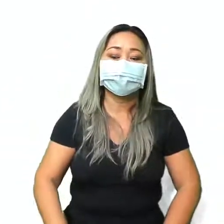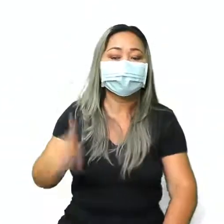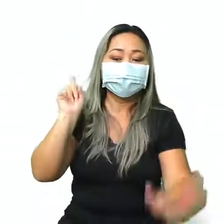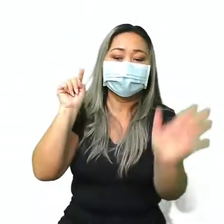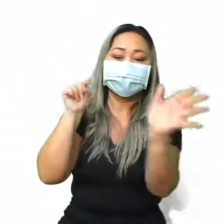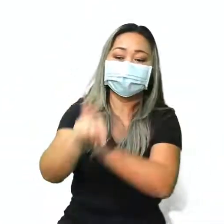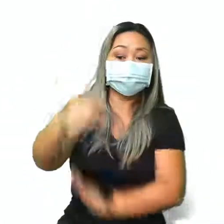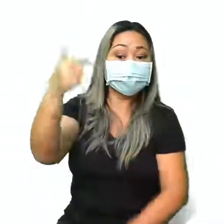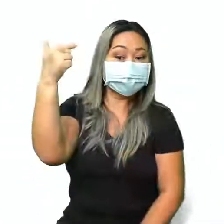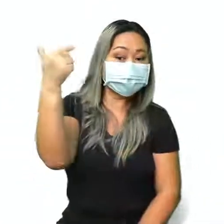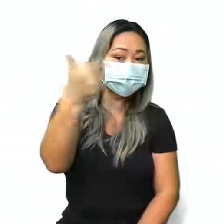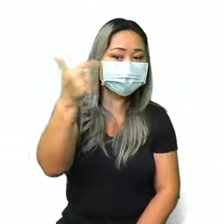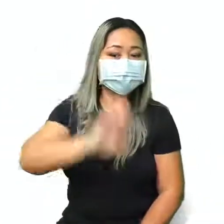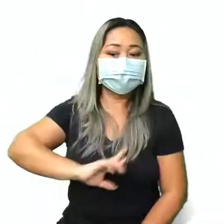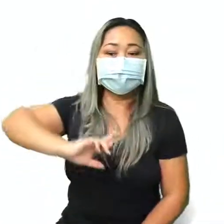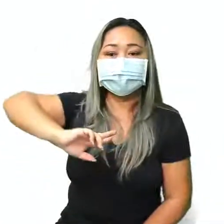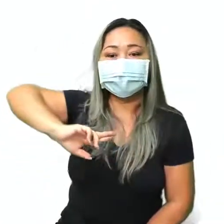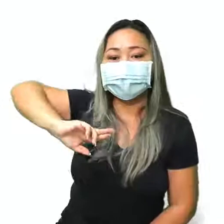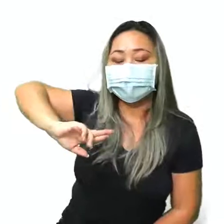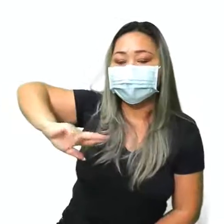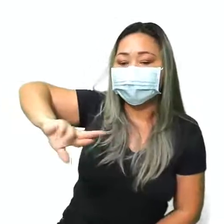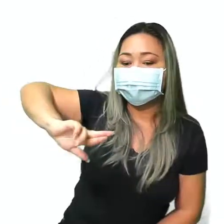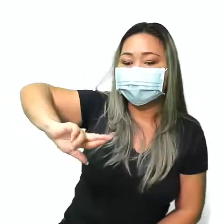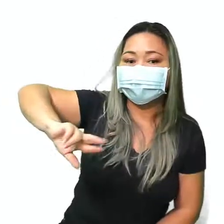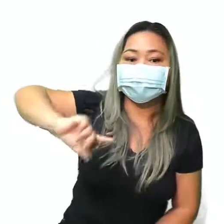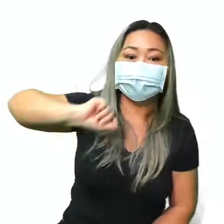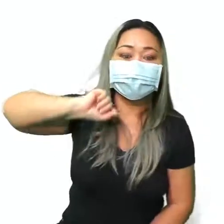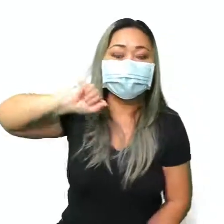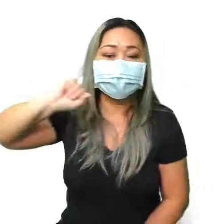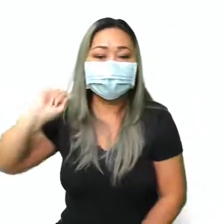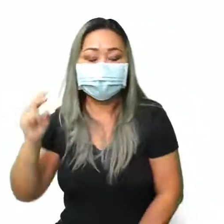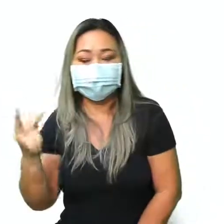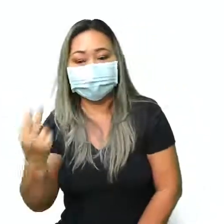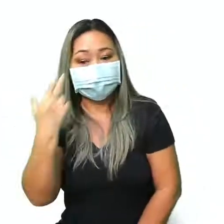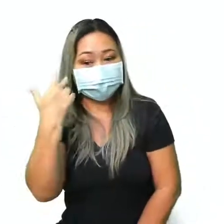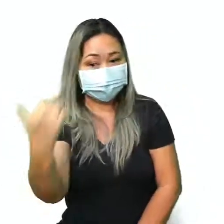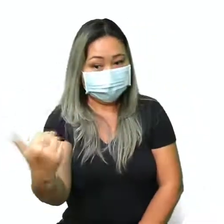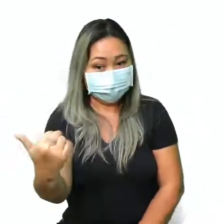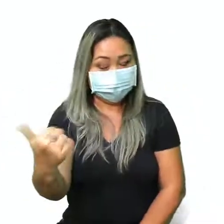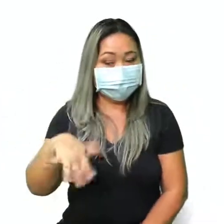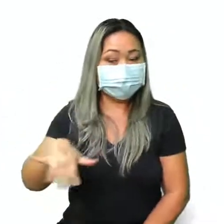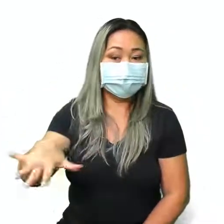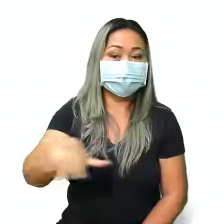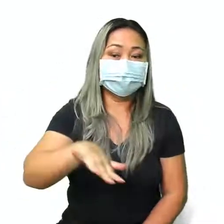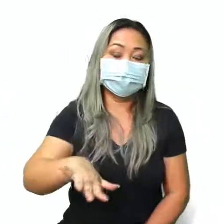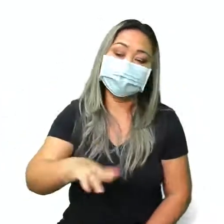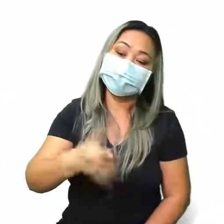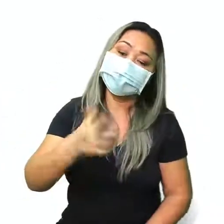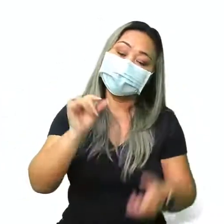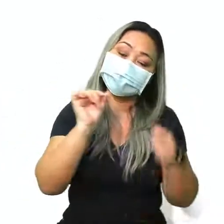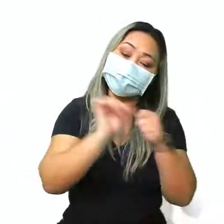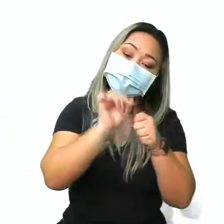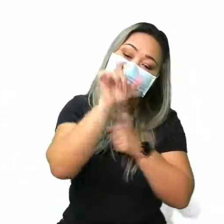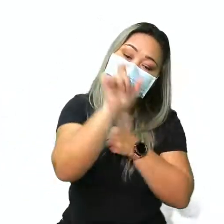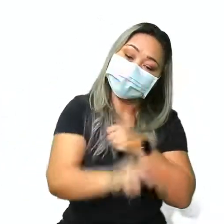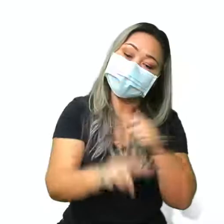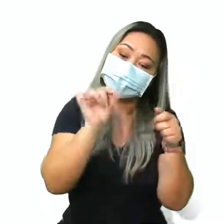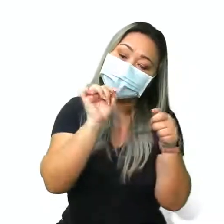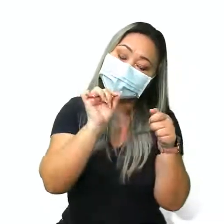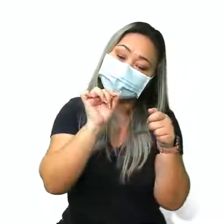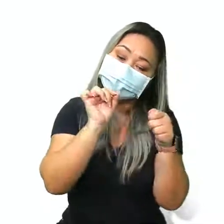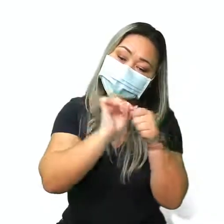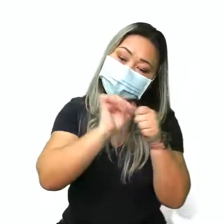Questão número 2, você vai diferenciar agora para nós o habitat natural e do